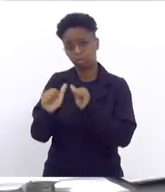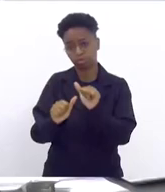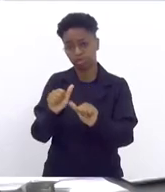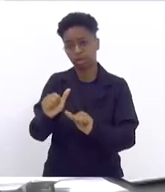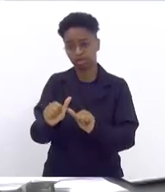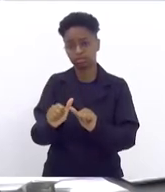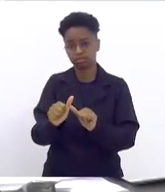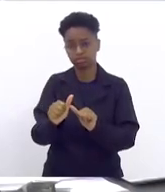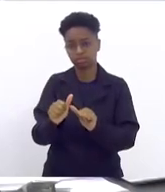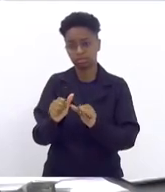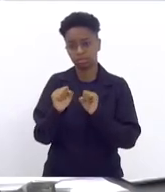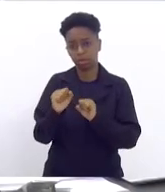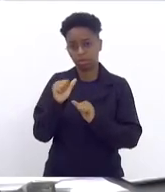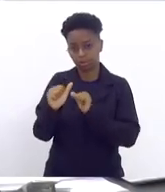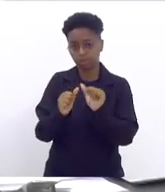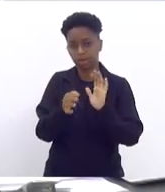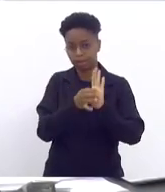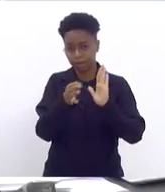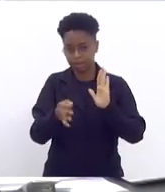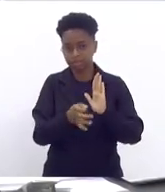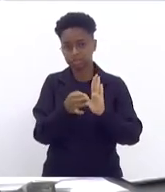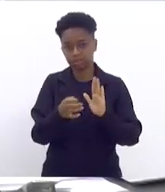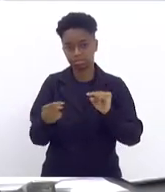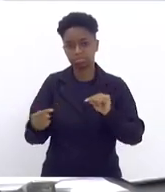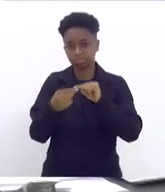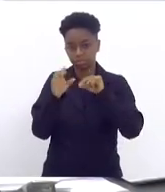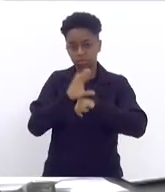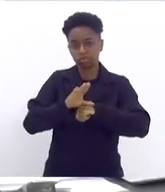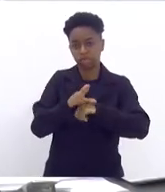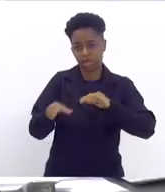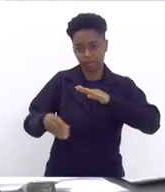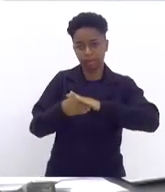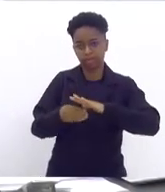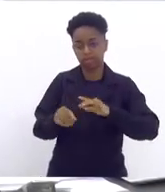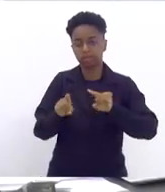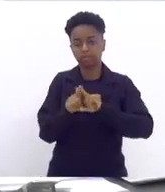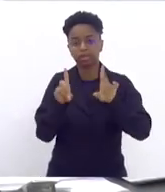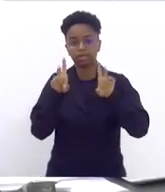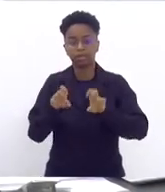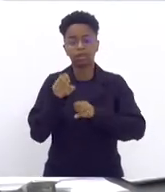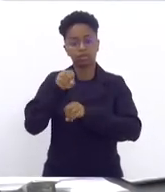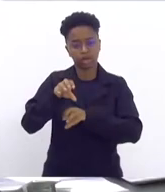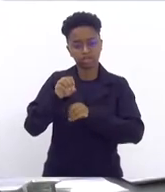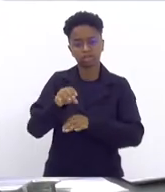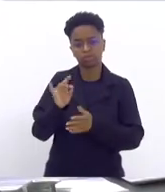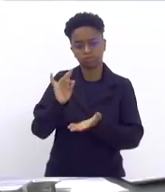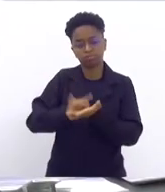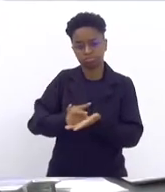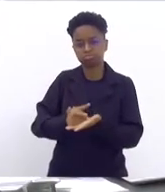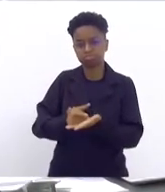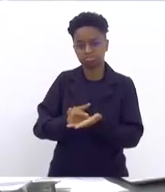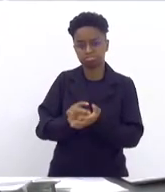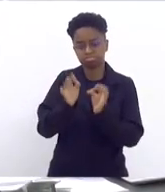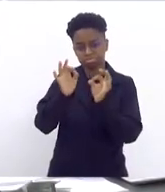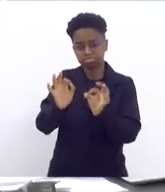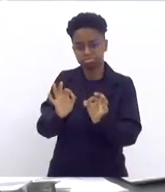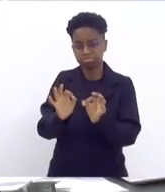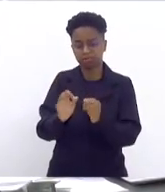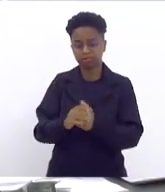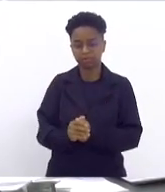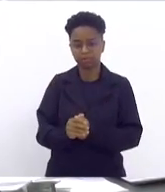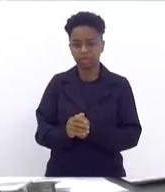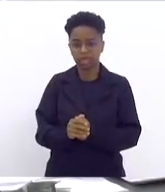o nosso parecer para constitucionalidade com emenda. A questão da educação é extremamente assertiva